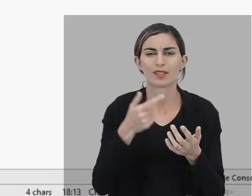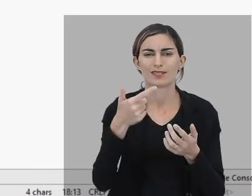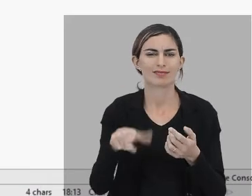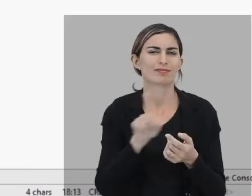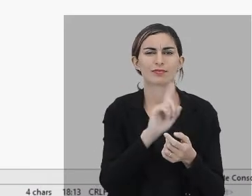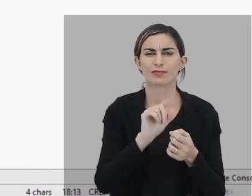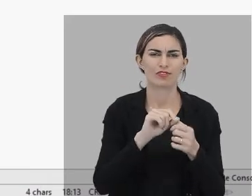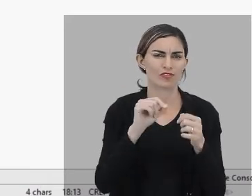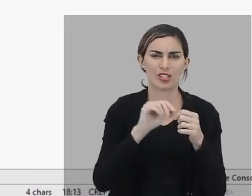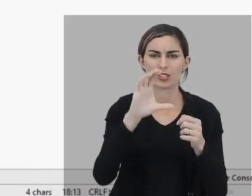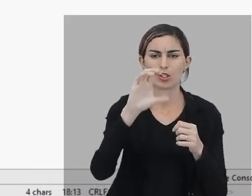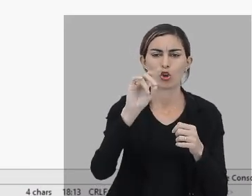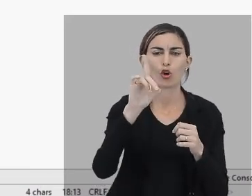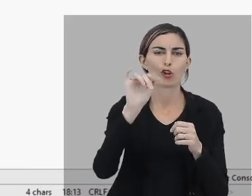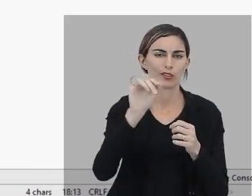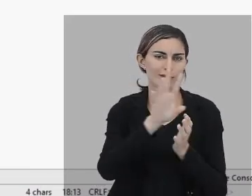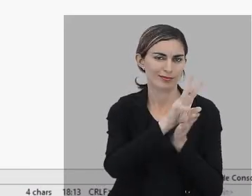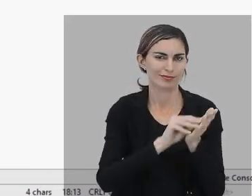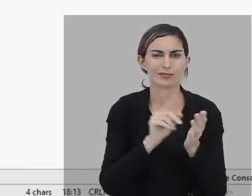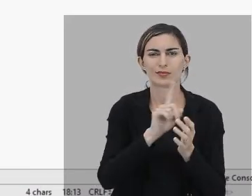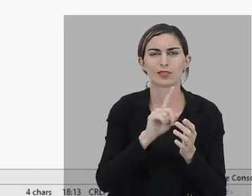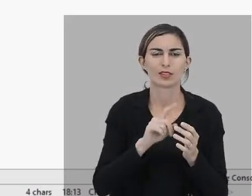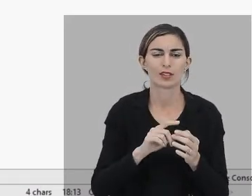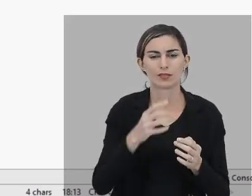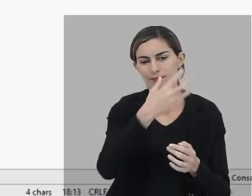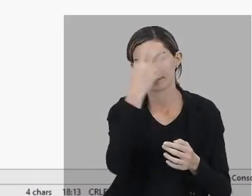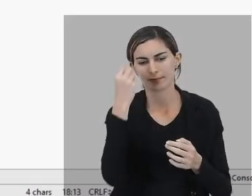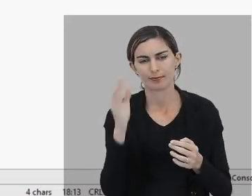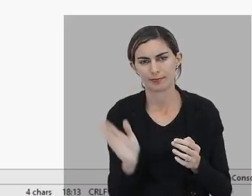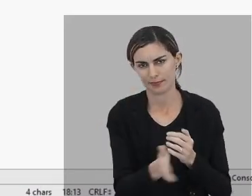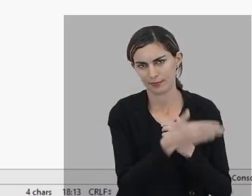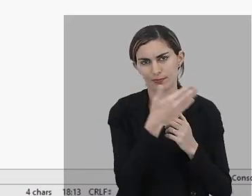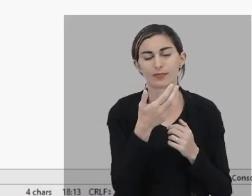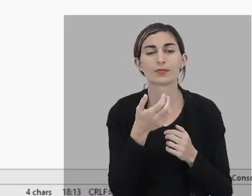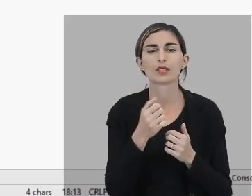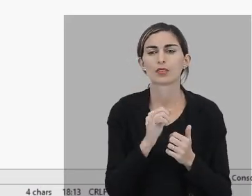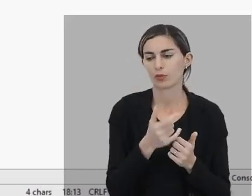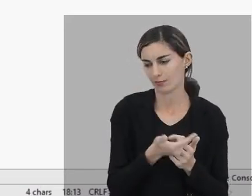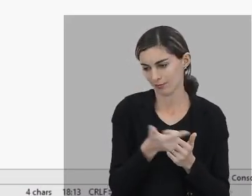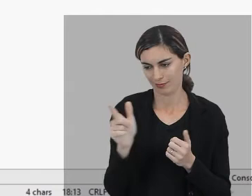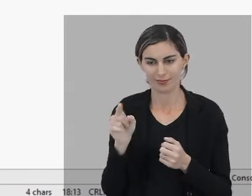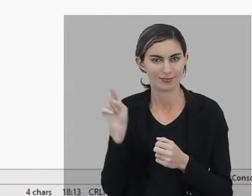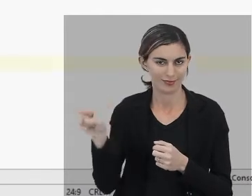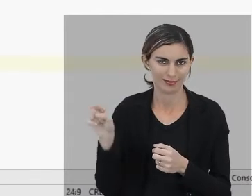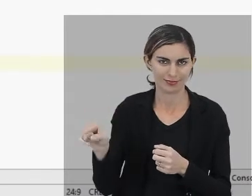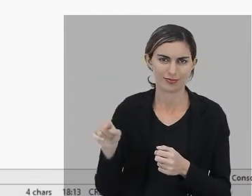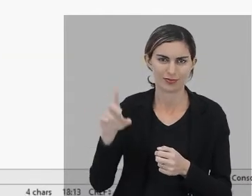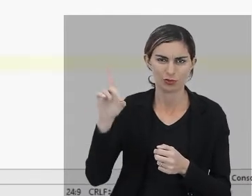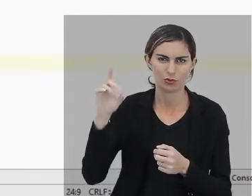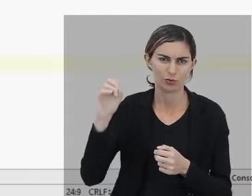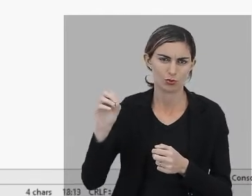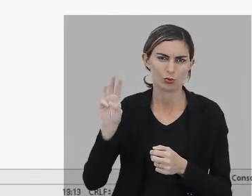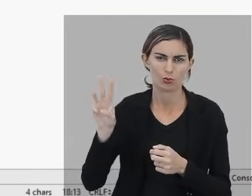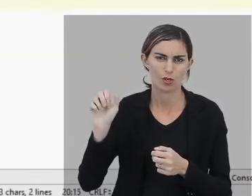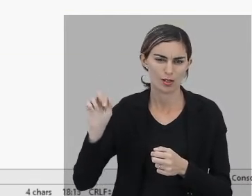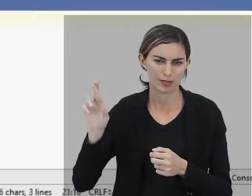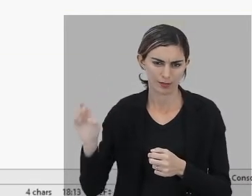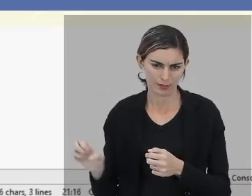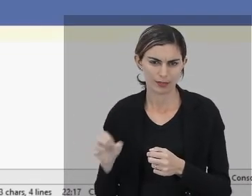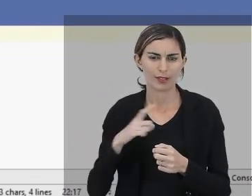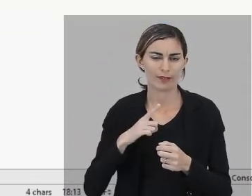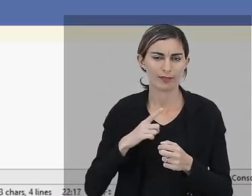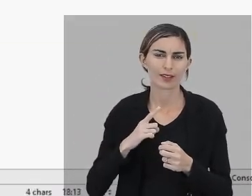executar nenhuma vez o código. Ia passar batido. No caso do while, você tem